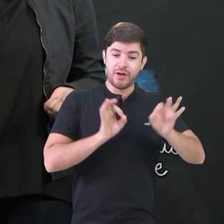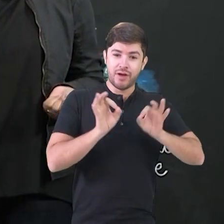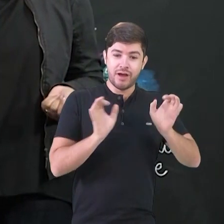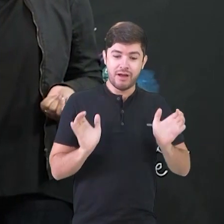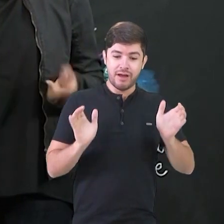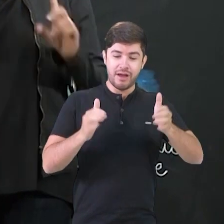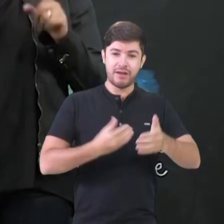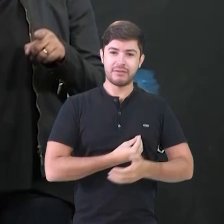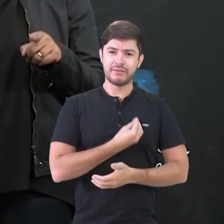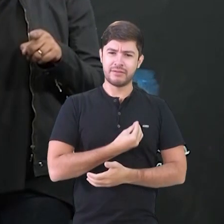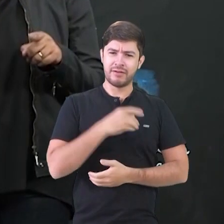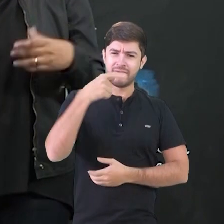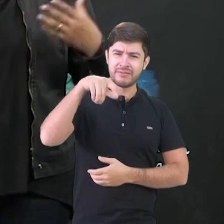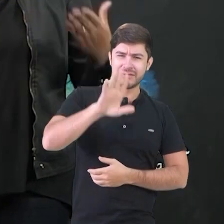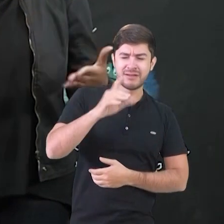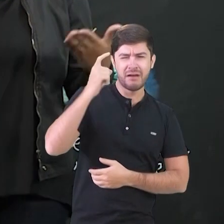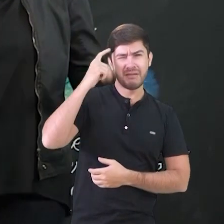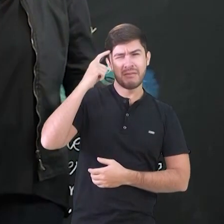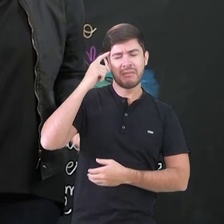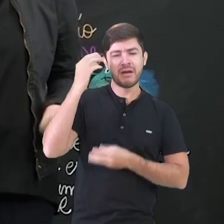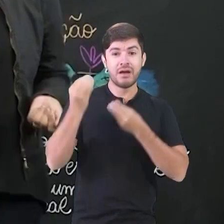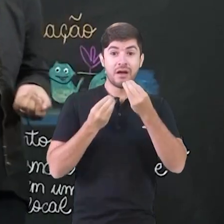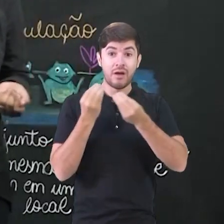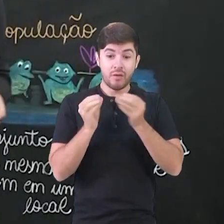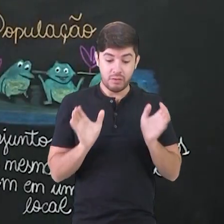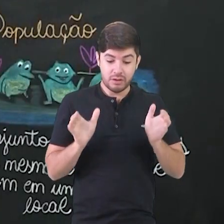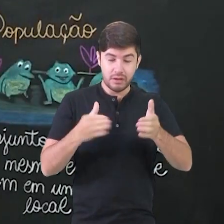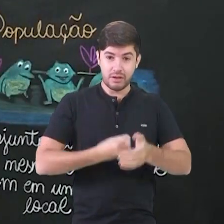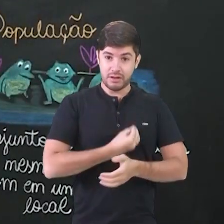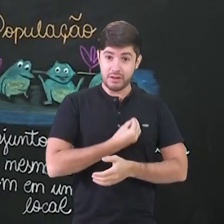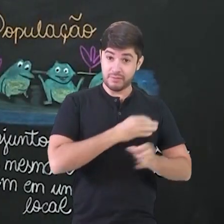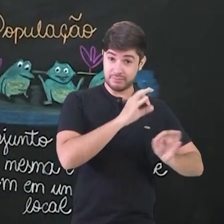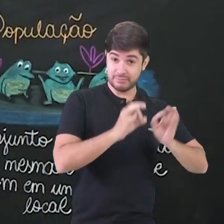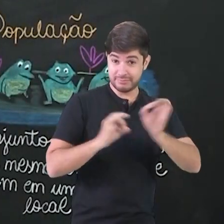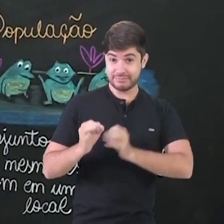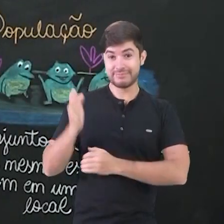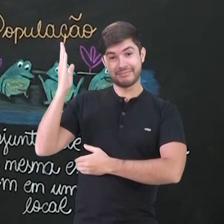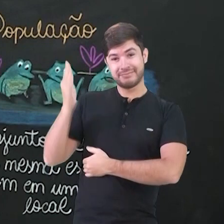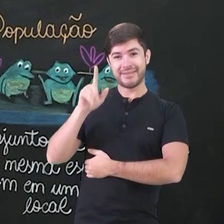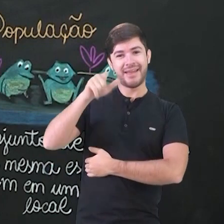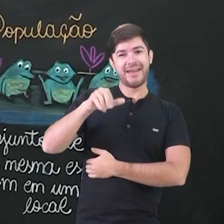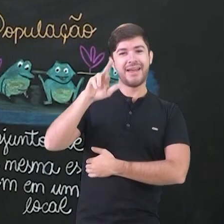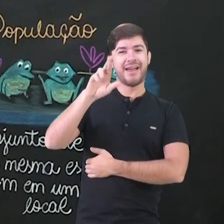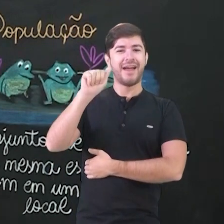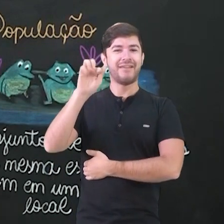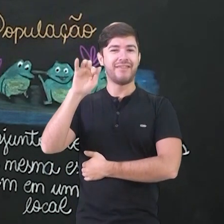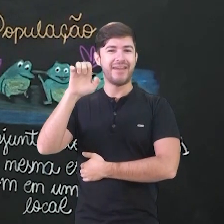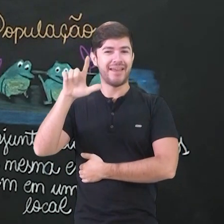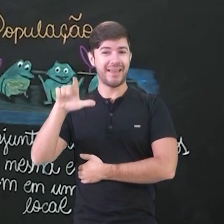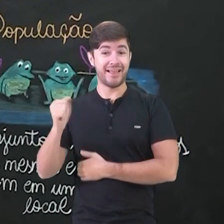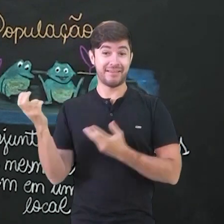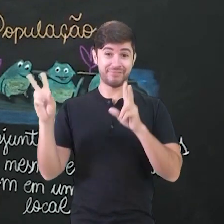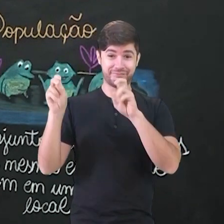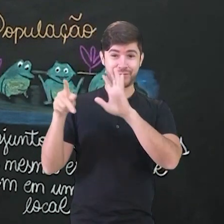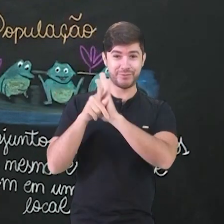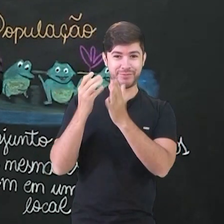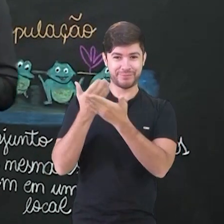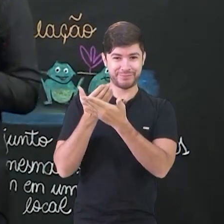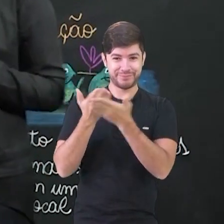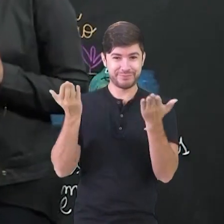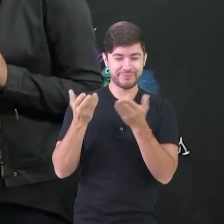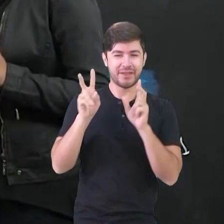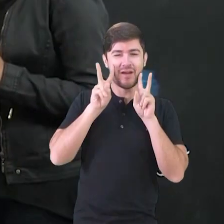organização dos seres vivos. Você já pensou como os seres vivos são organizados? Eu sou a professora Rafaela e esse é o tema da aula de